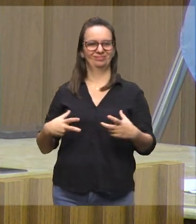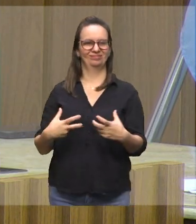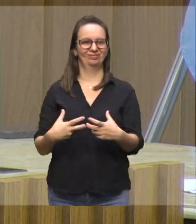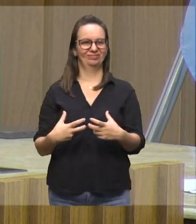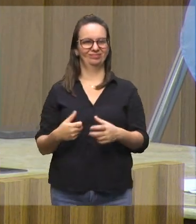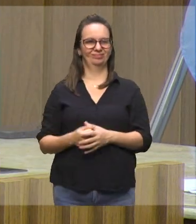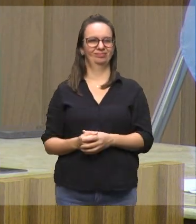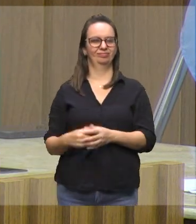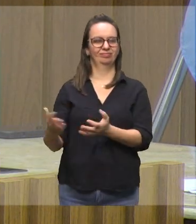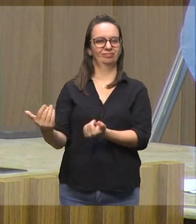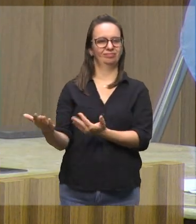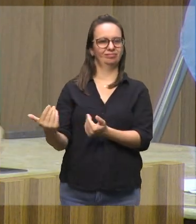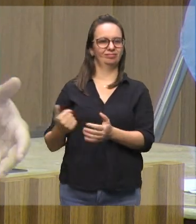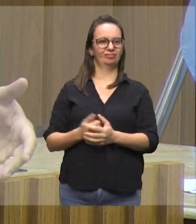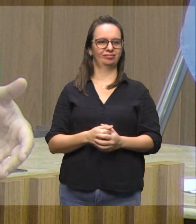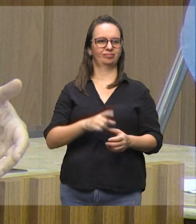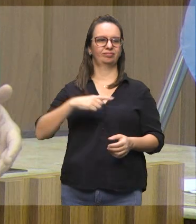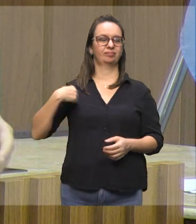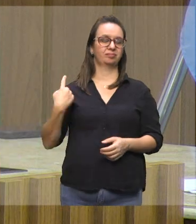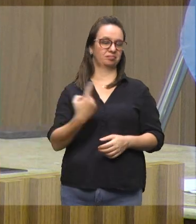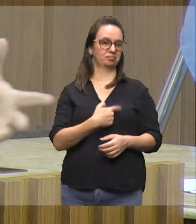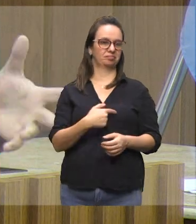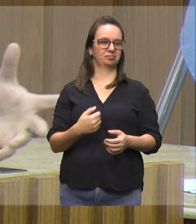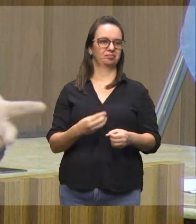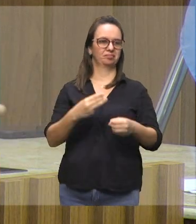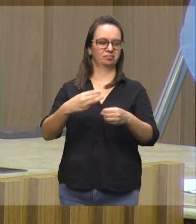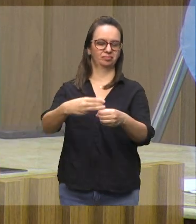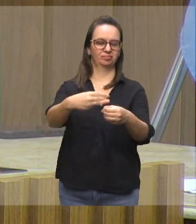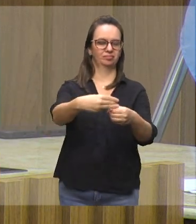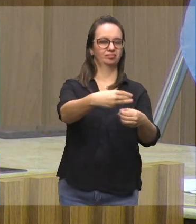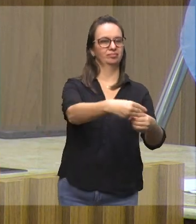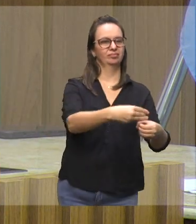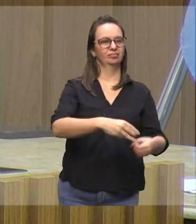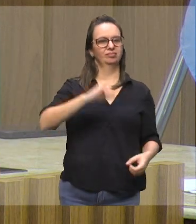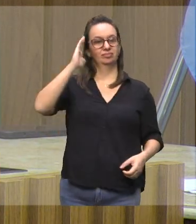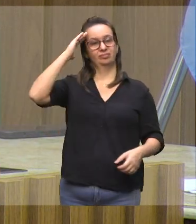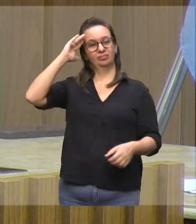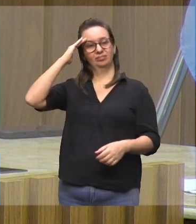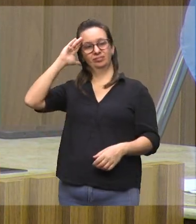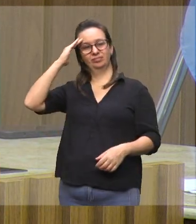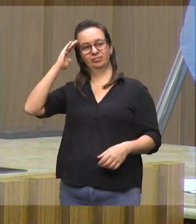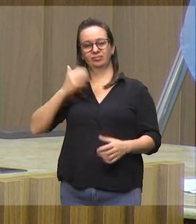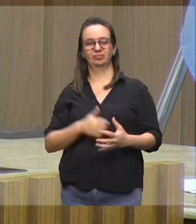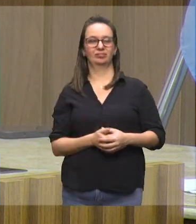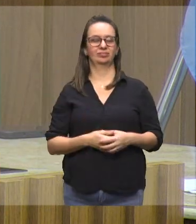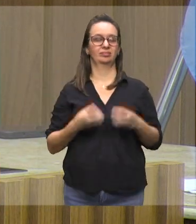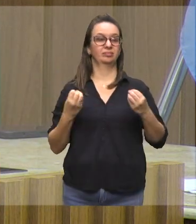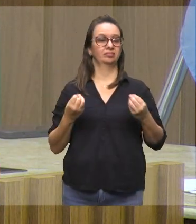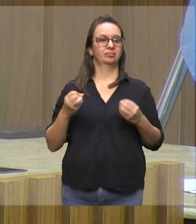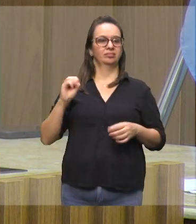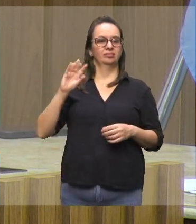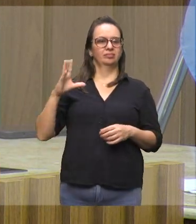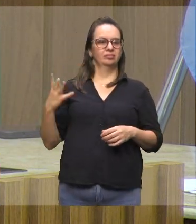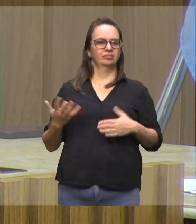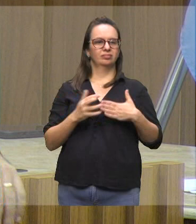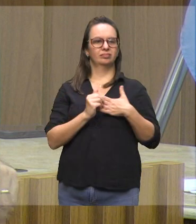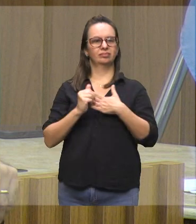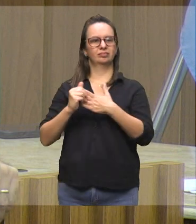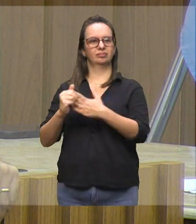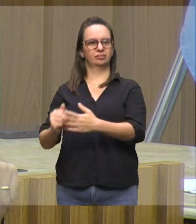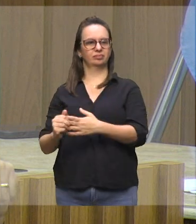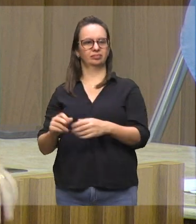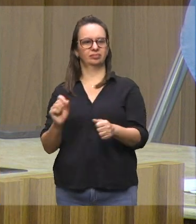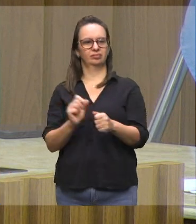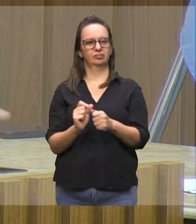alunos da nossa rede municipal, para entender um pouco mais como é que funciona a Câmara, levar isso para os alunos, né, fazer com que ele forme